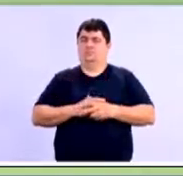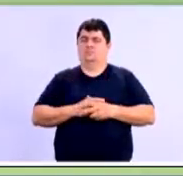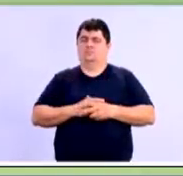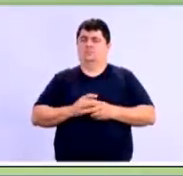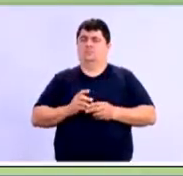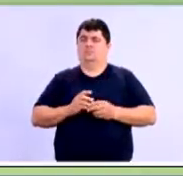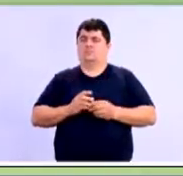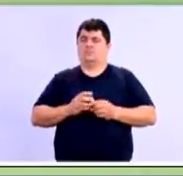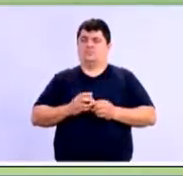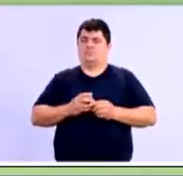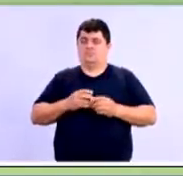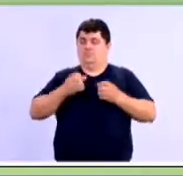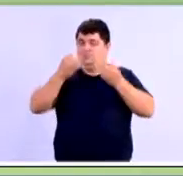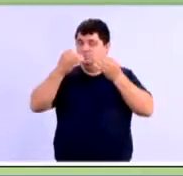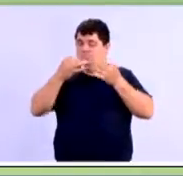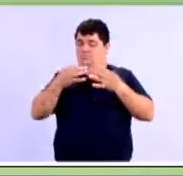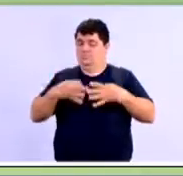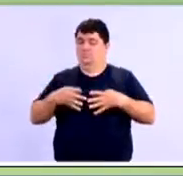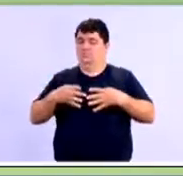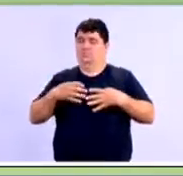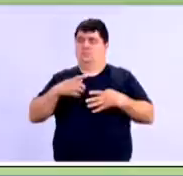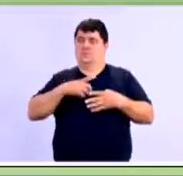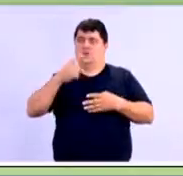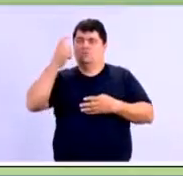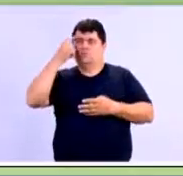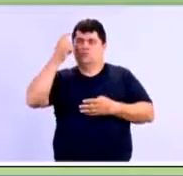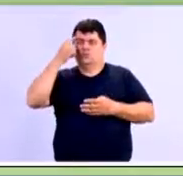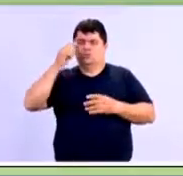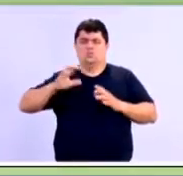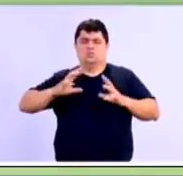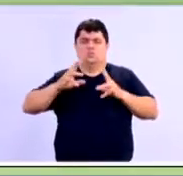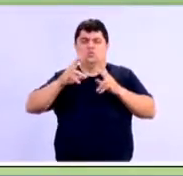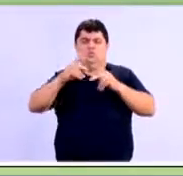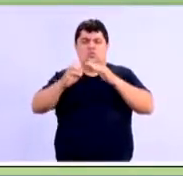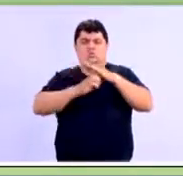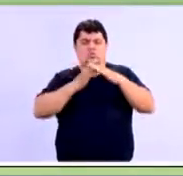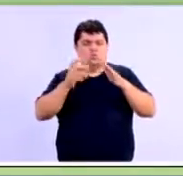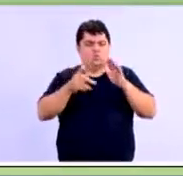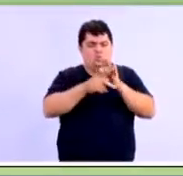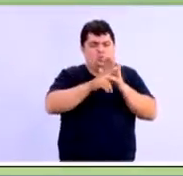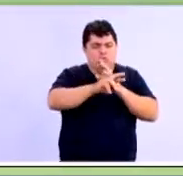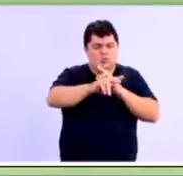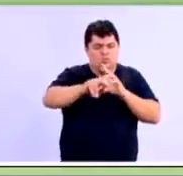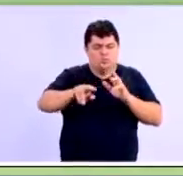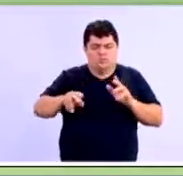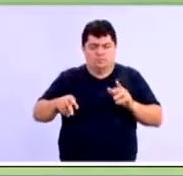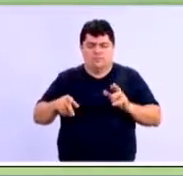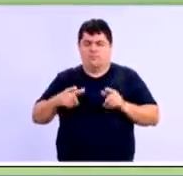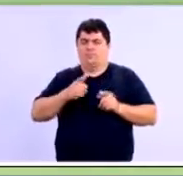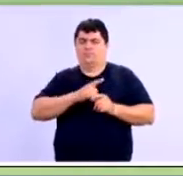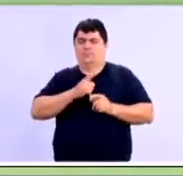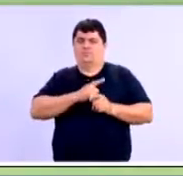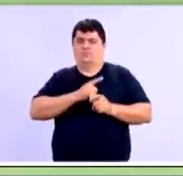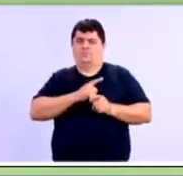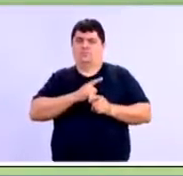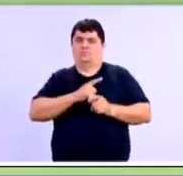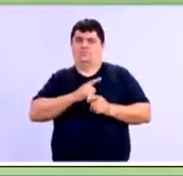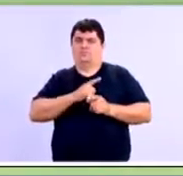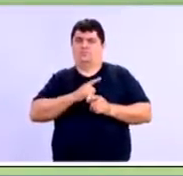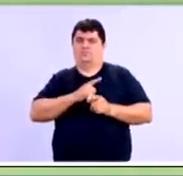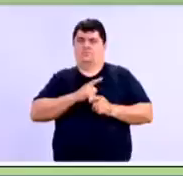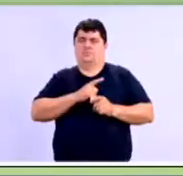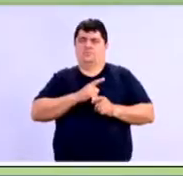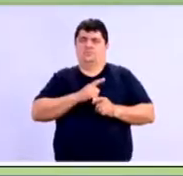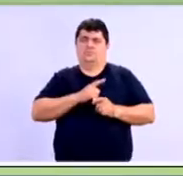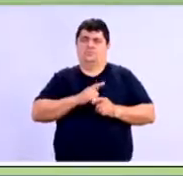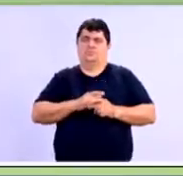outras palavras, levando em consideração todos os bens e direitos, né, que são os ativos, que envolvem o funcionamento